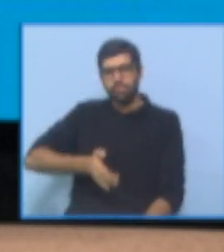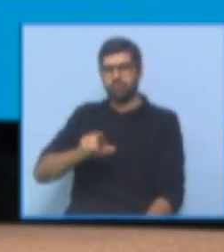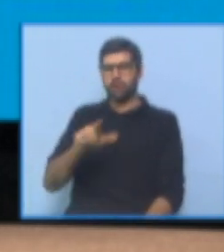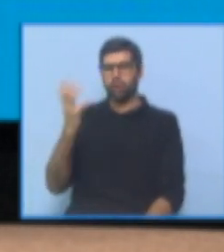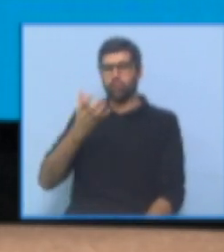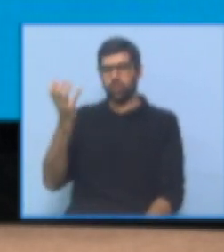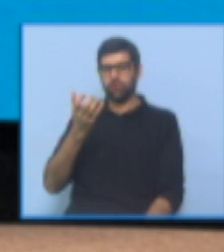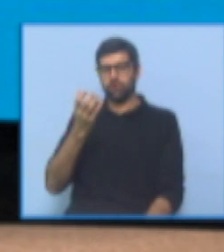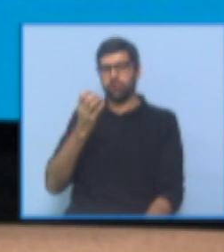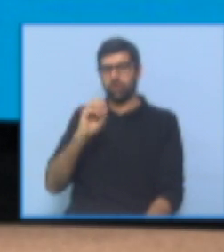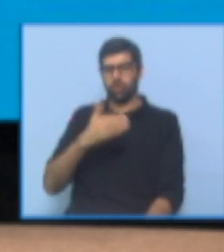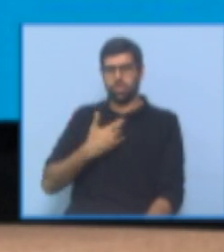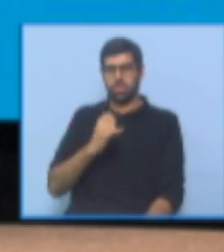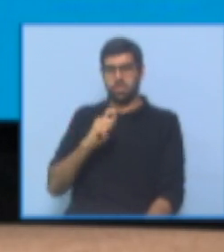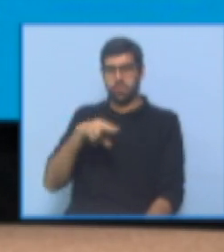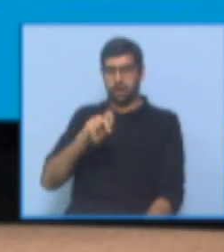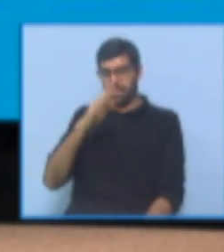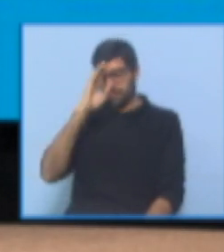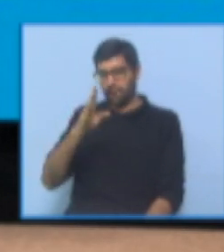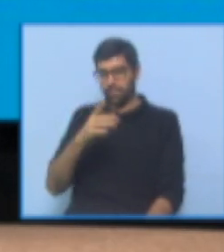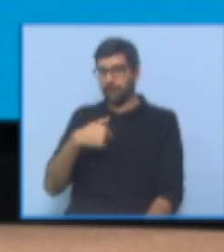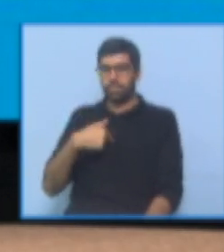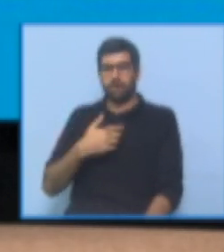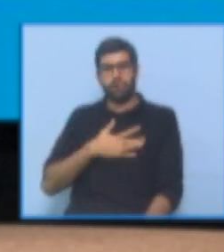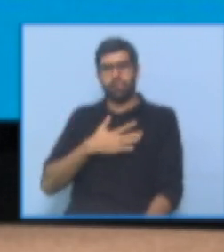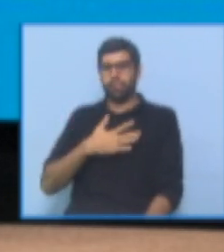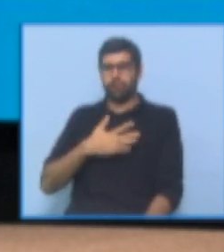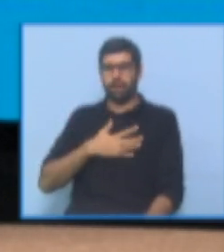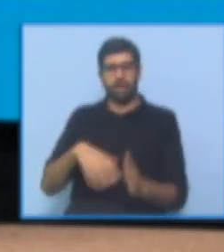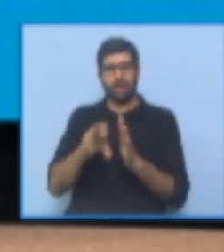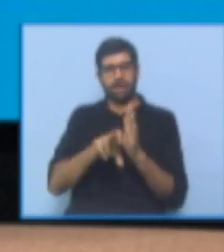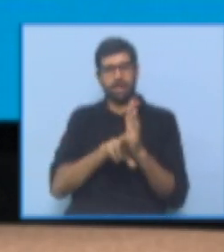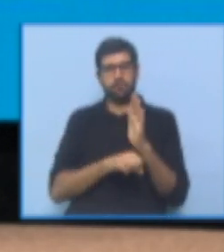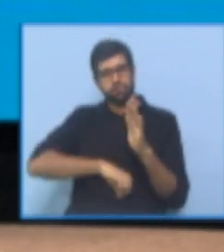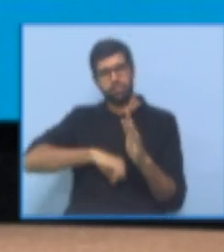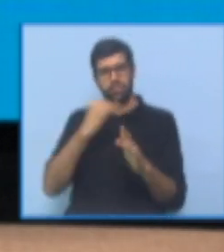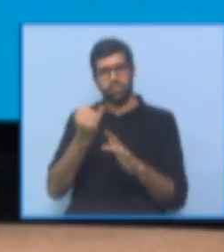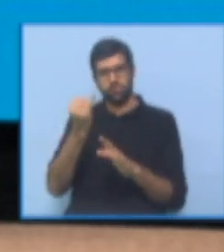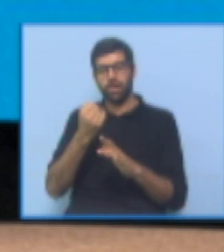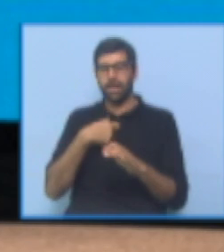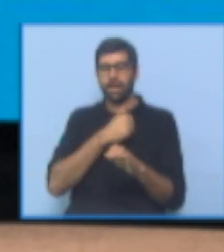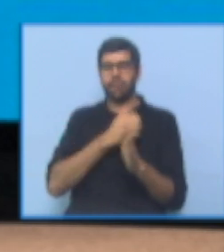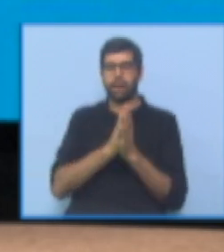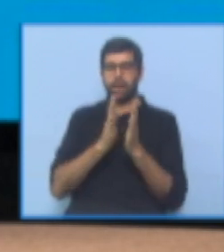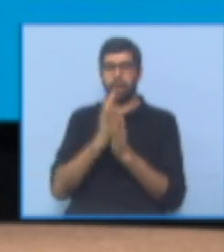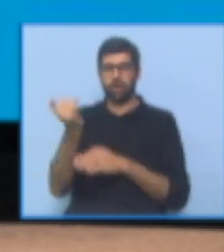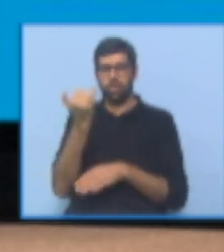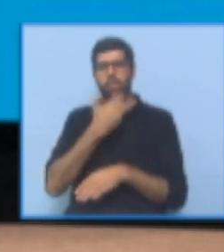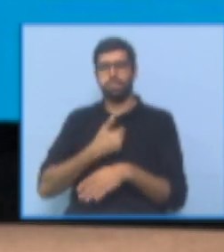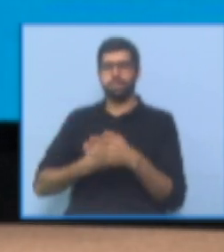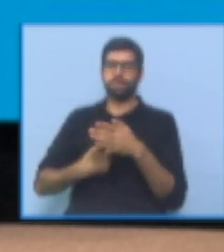cultura odierna, sabemos que é um bocadinho aversa a regras, a instituições. Portanto, a Igreja já por si, como é uma instituição